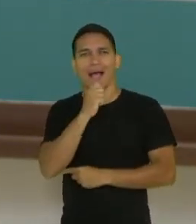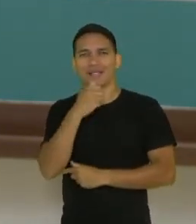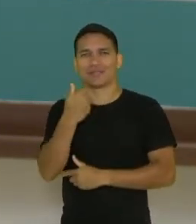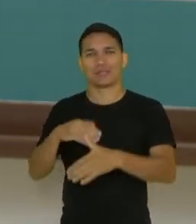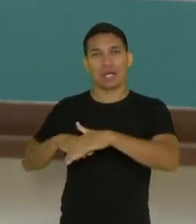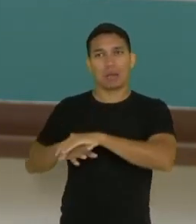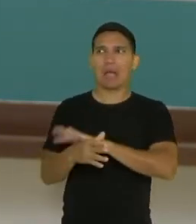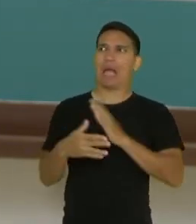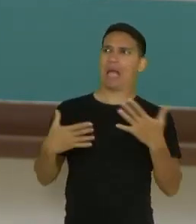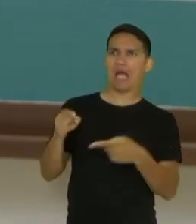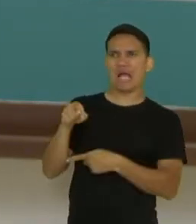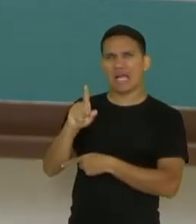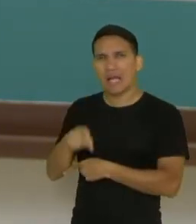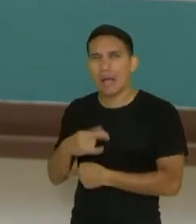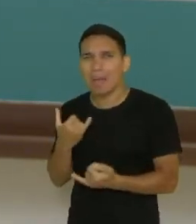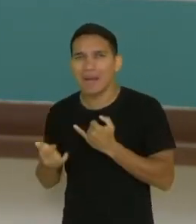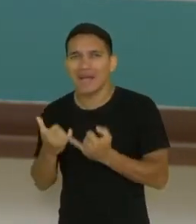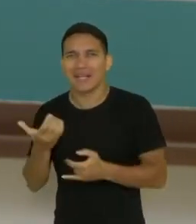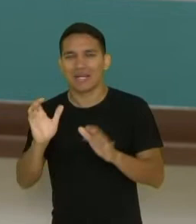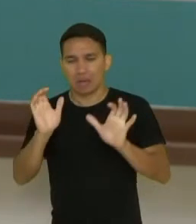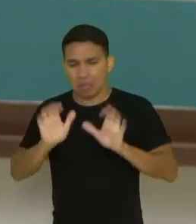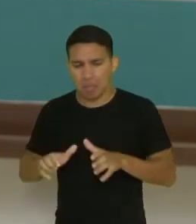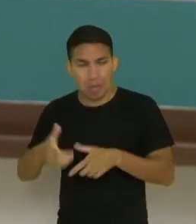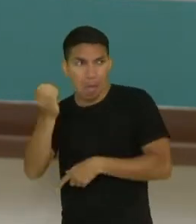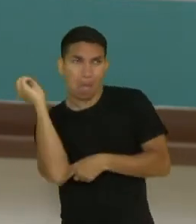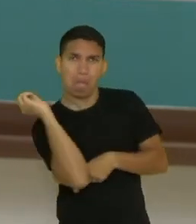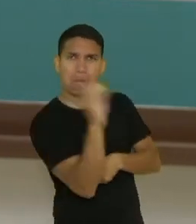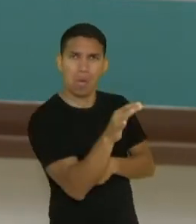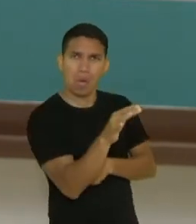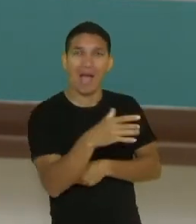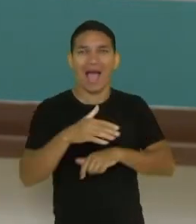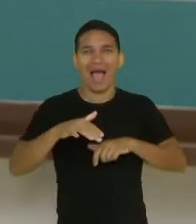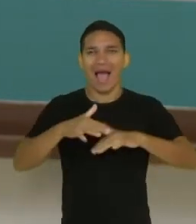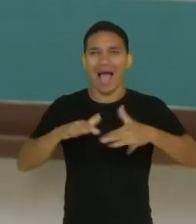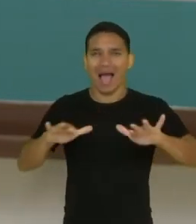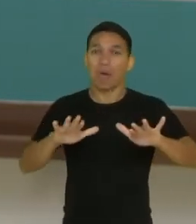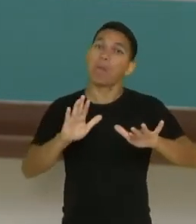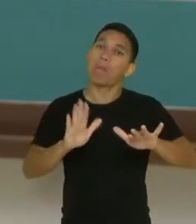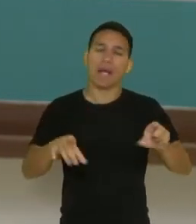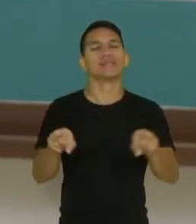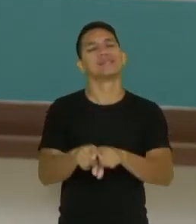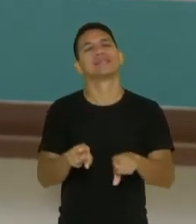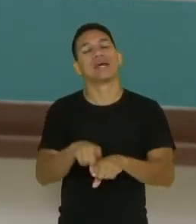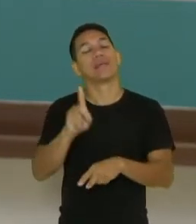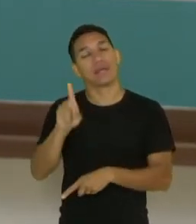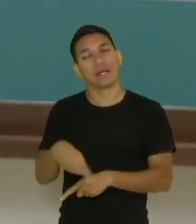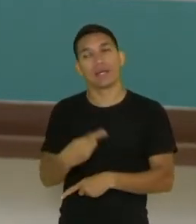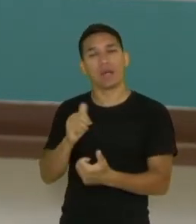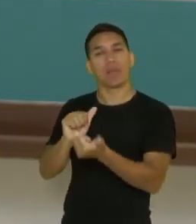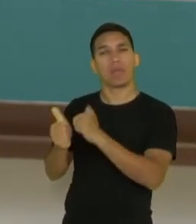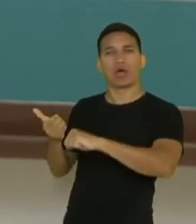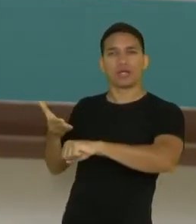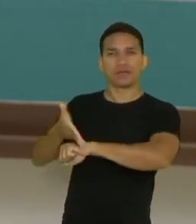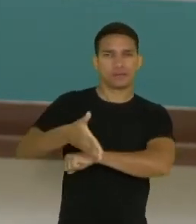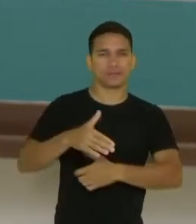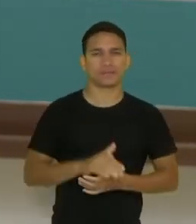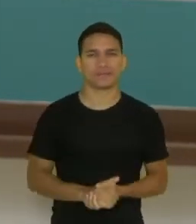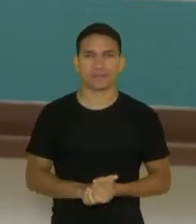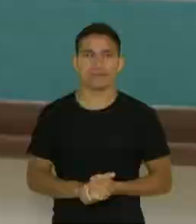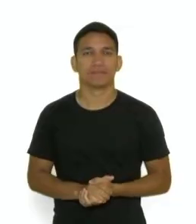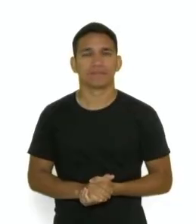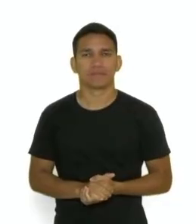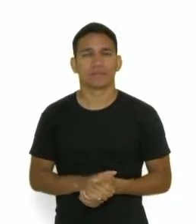Ai aquele que parece o handebol na água não é mesmo mas também é considerado um esporte de invasão